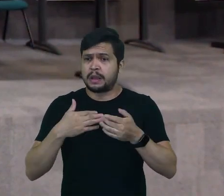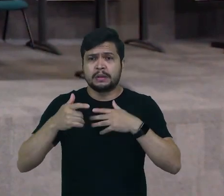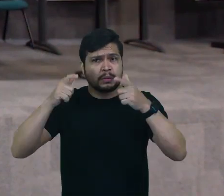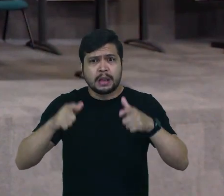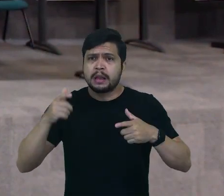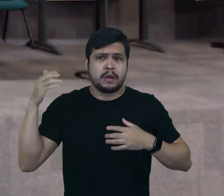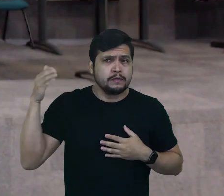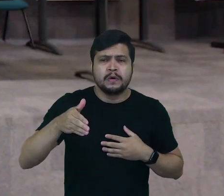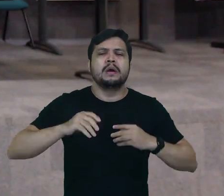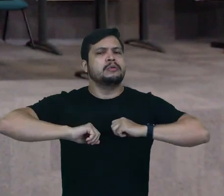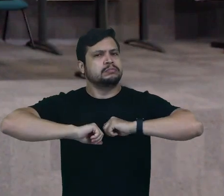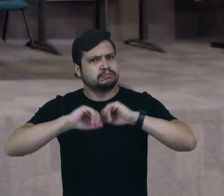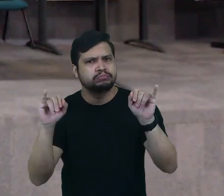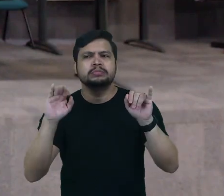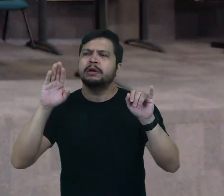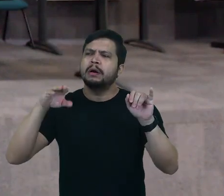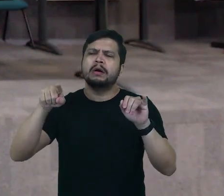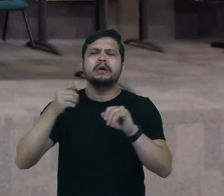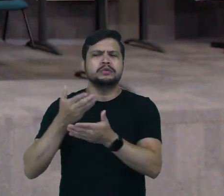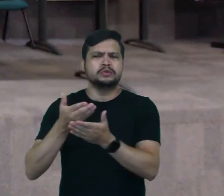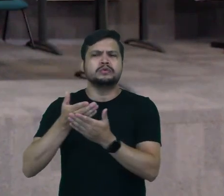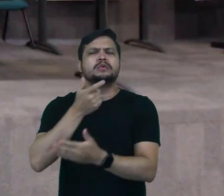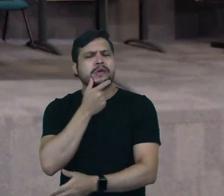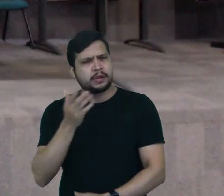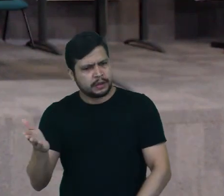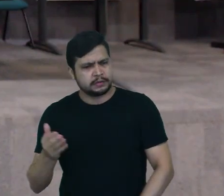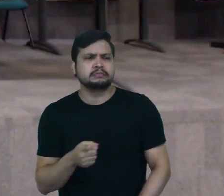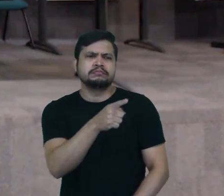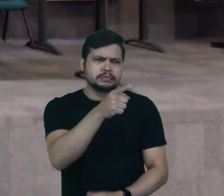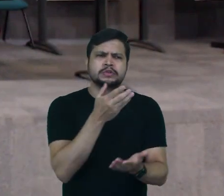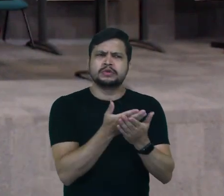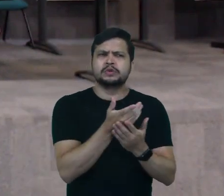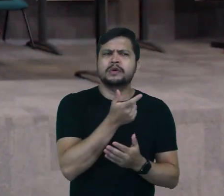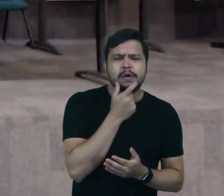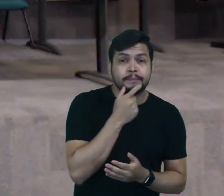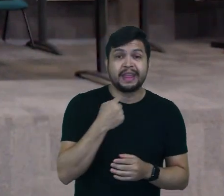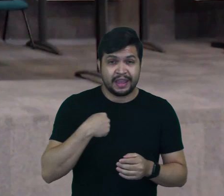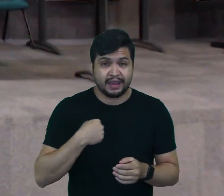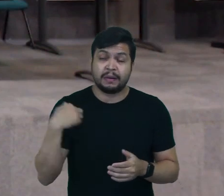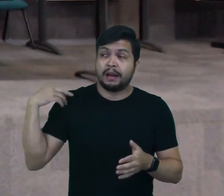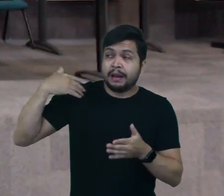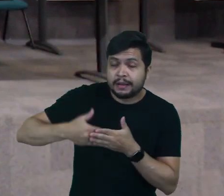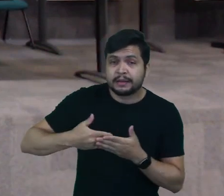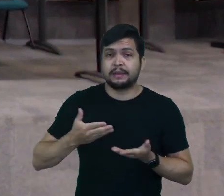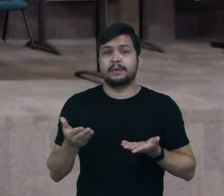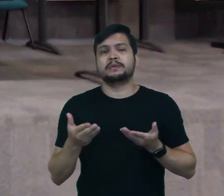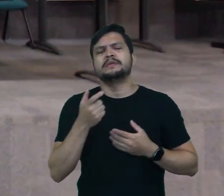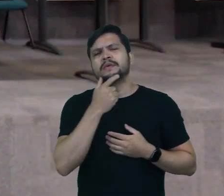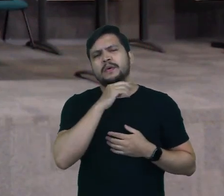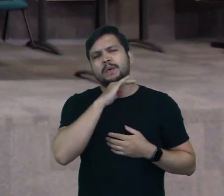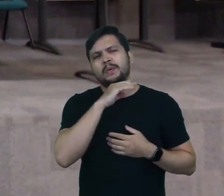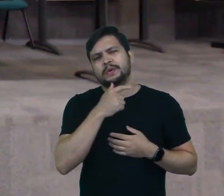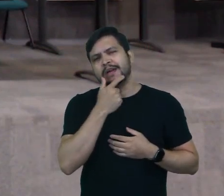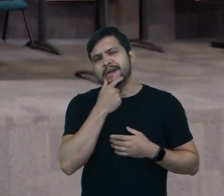pessoal, estuda inglês, estuda. Claro, e até hoje, eu sou ruim de inglês, mas eu continuo estudando inglês, né? É todo o tempo